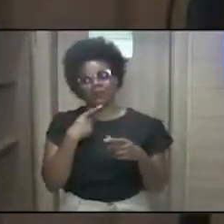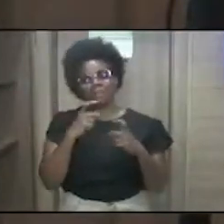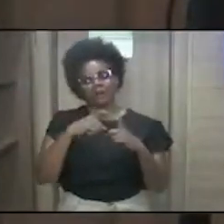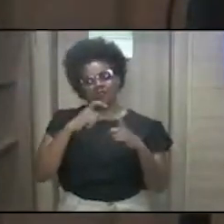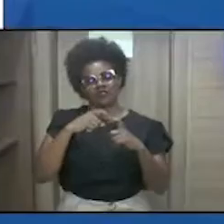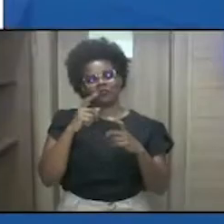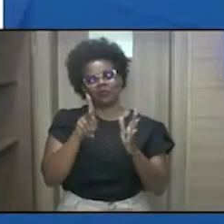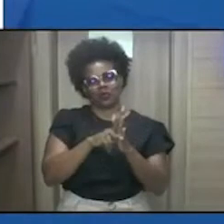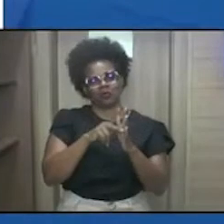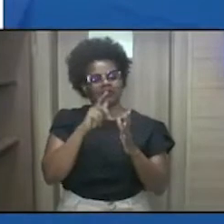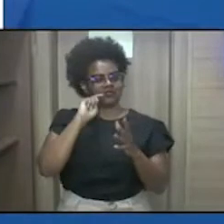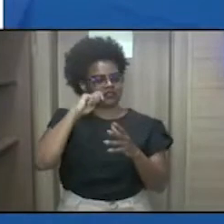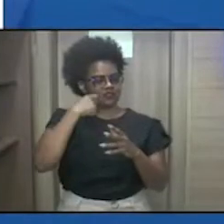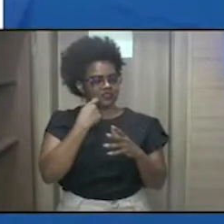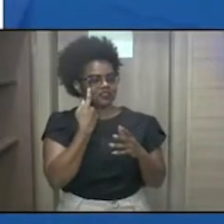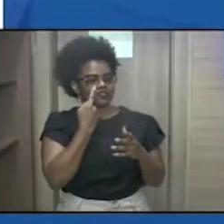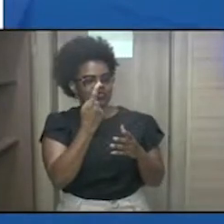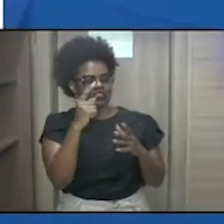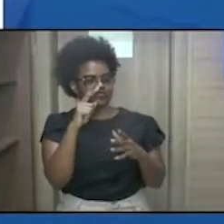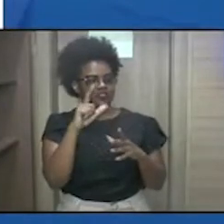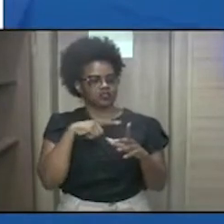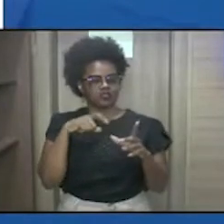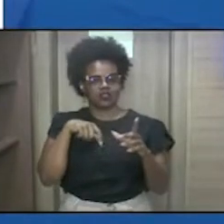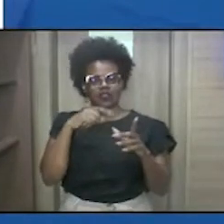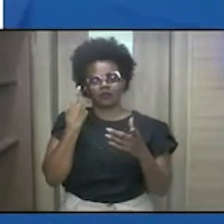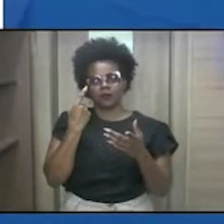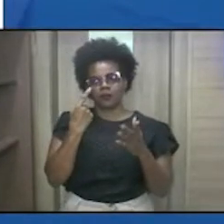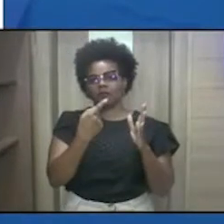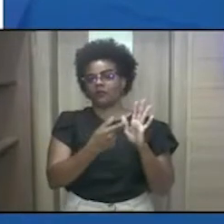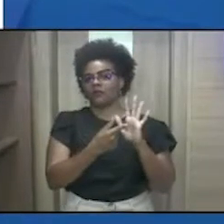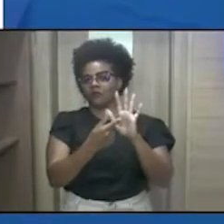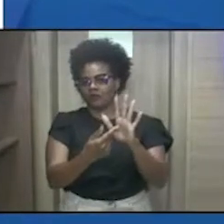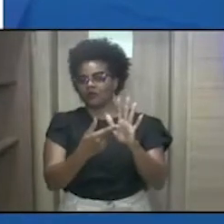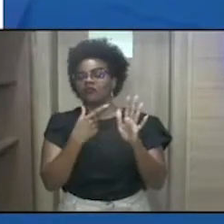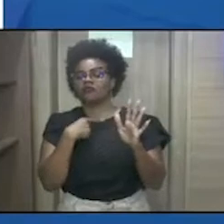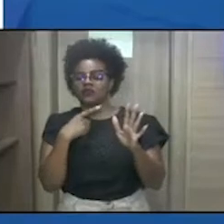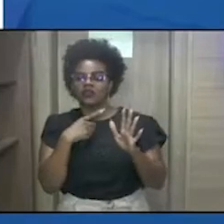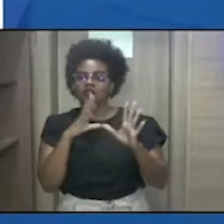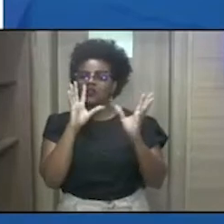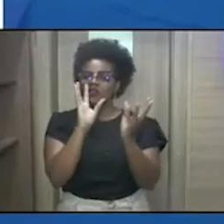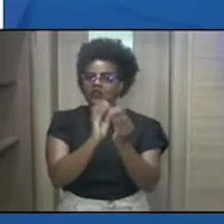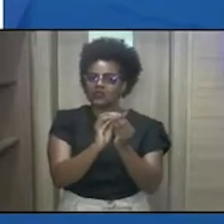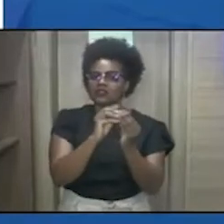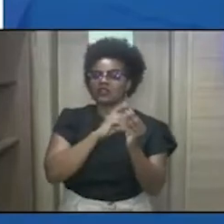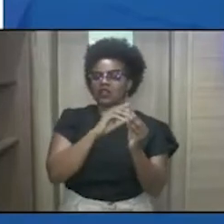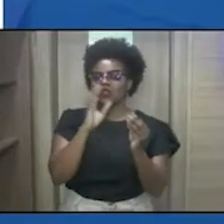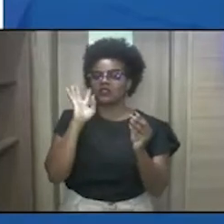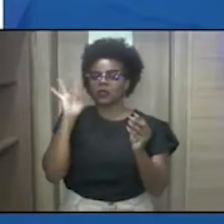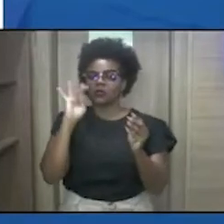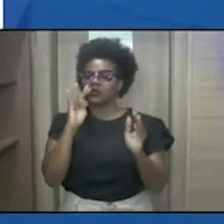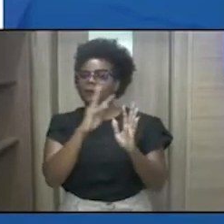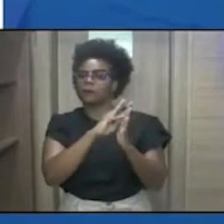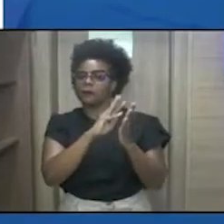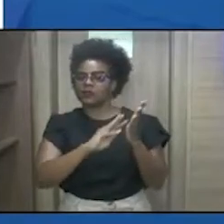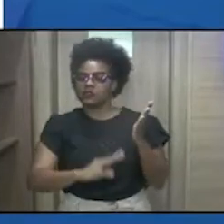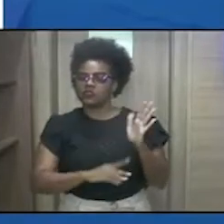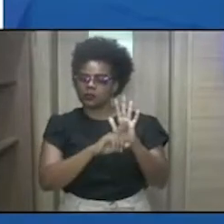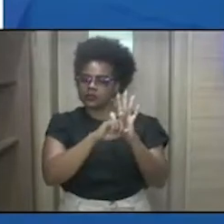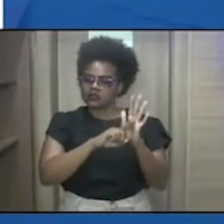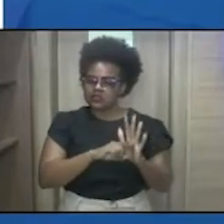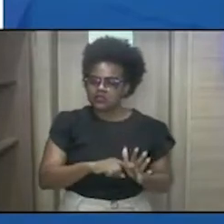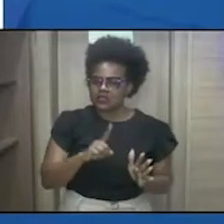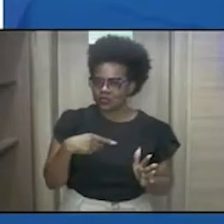esse quadrinho ainda é preliminar, mas é uma síntese da composição teórico-metodológica que a gente está utilizando no estudo, né,